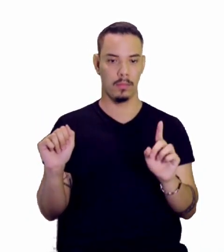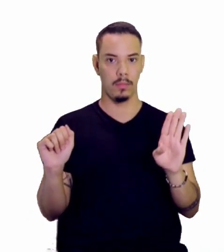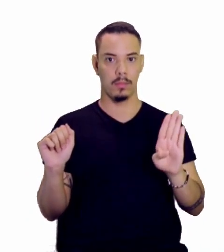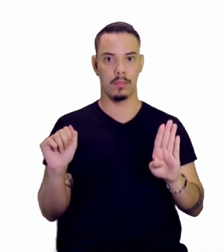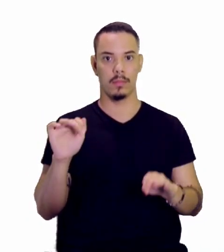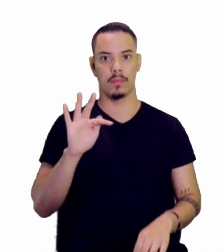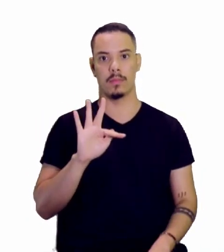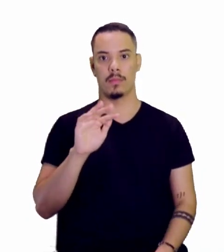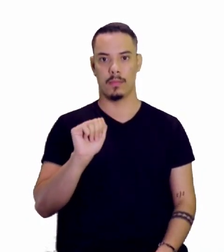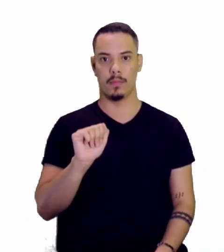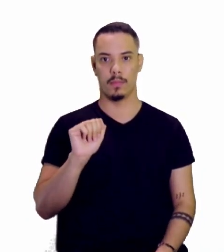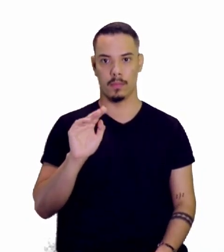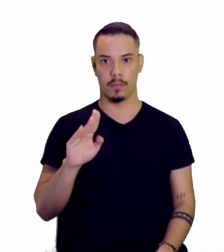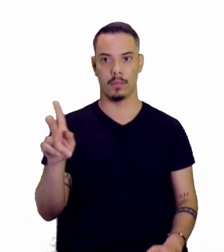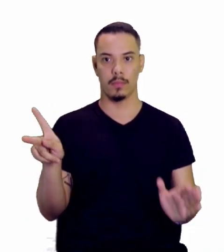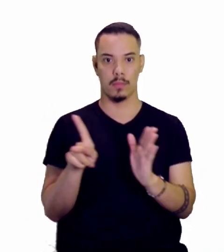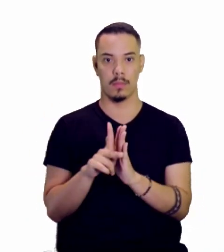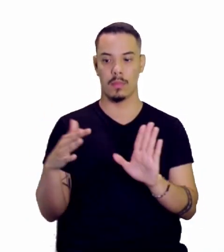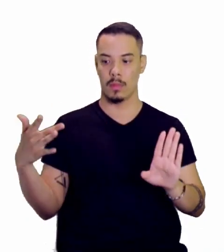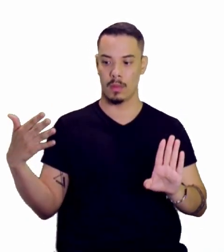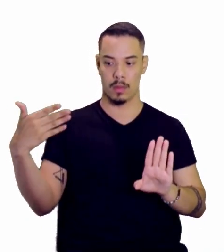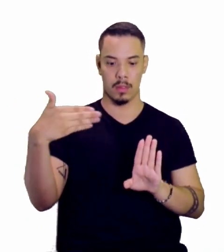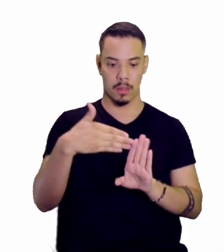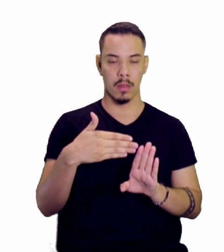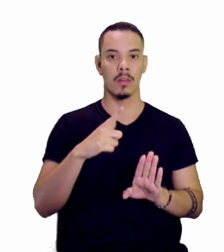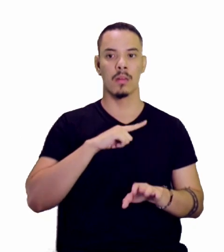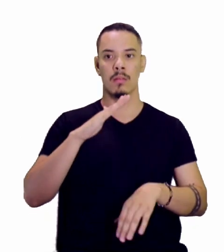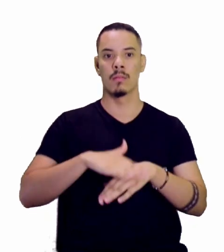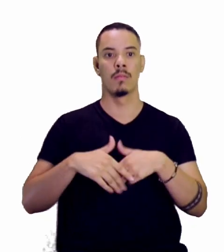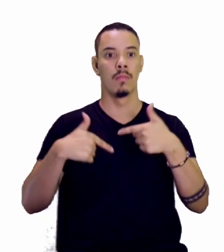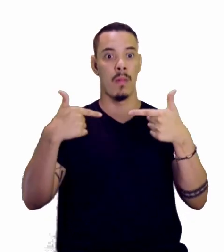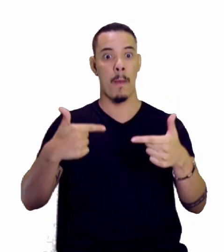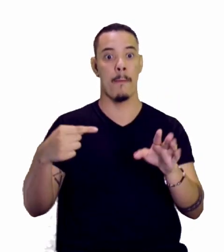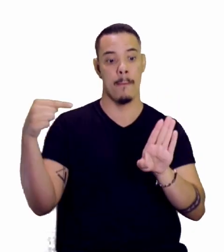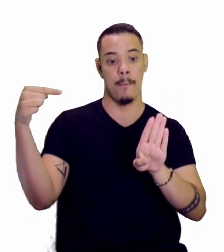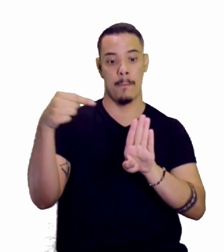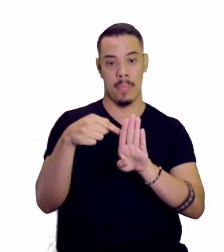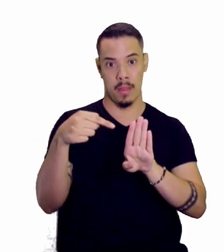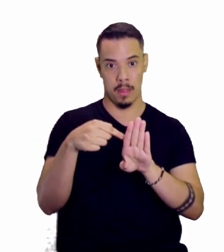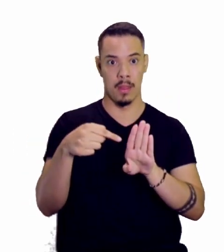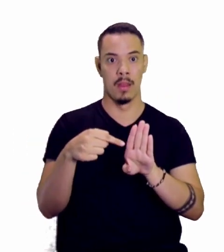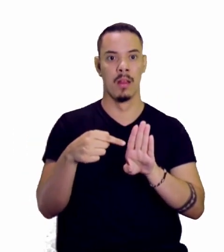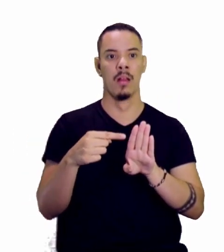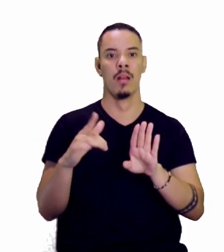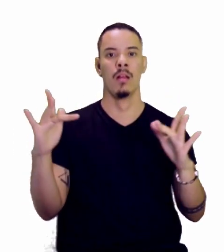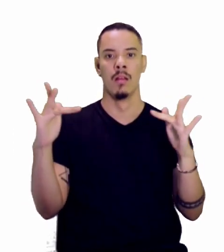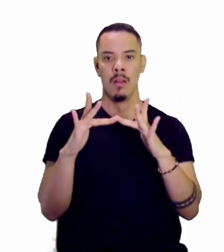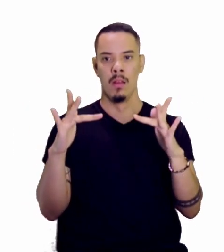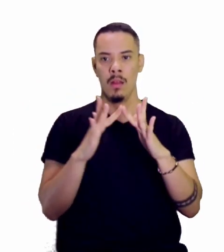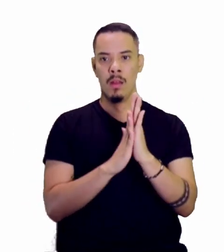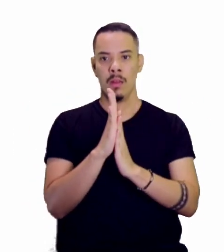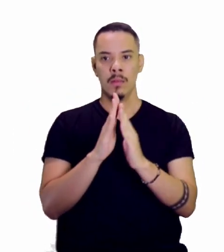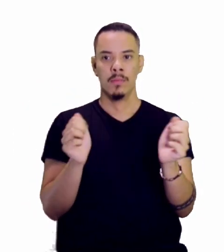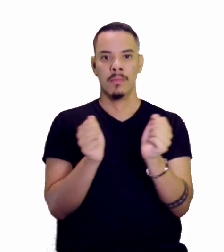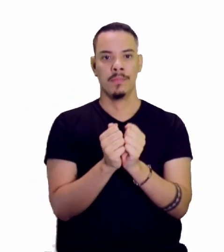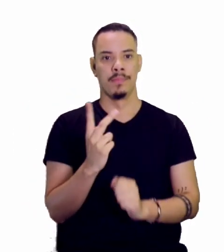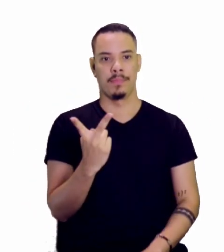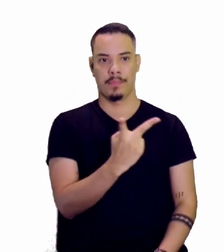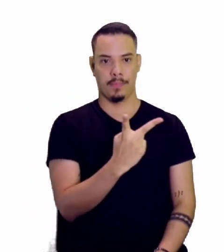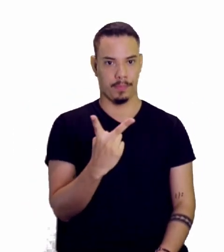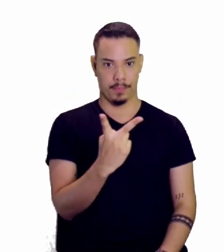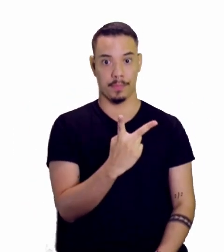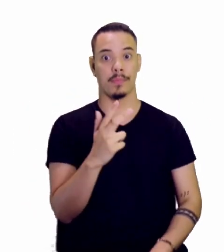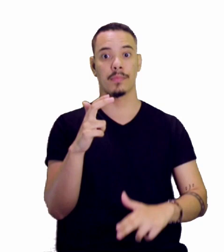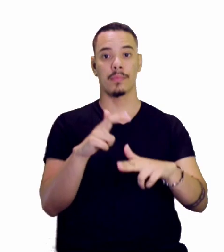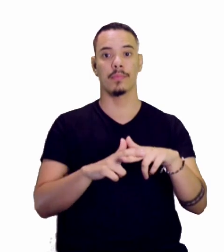B, a força que A faz sobre B, ela age sobre B. E a força de contato entre A e B. E